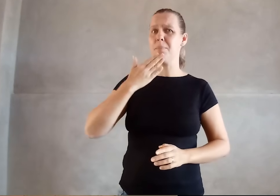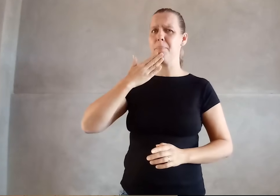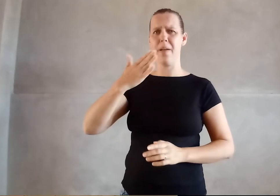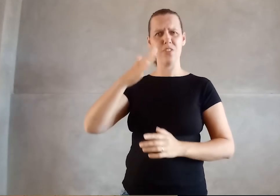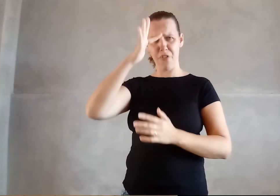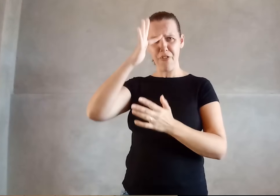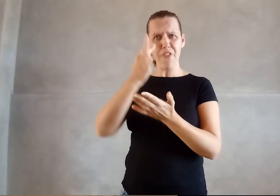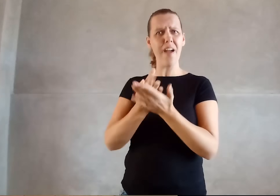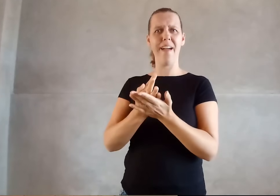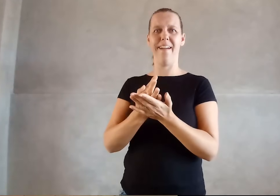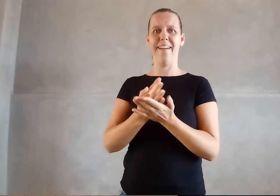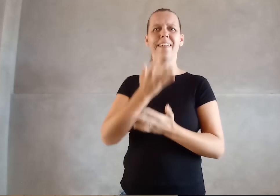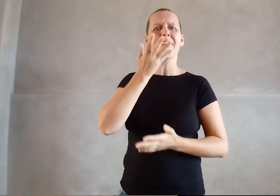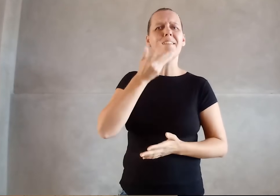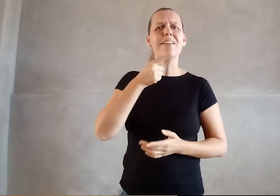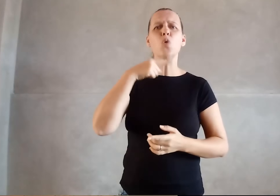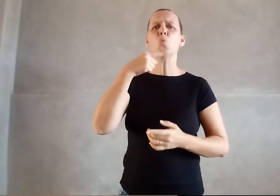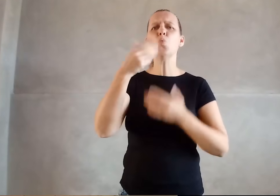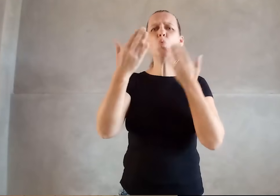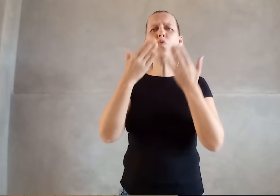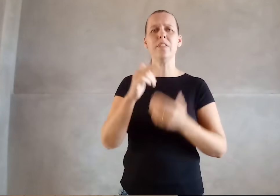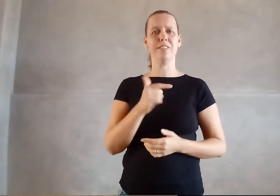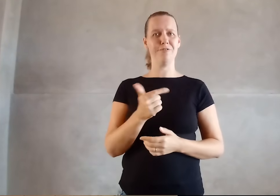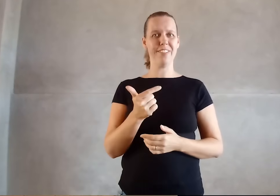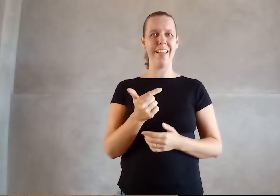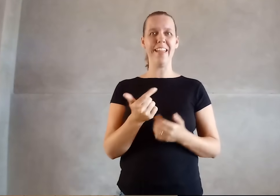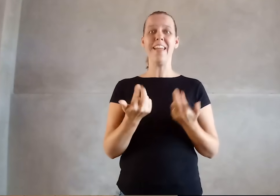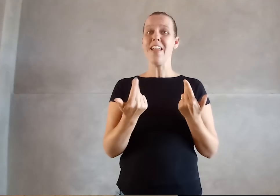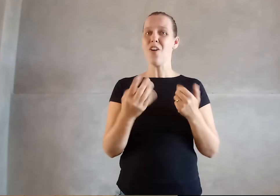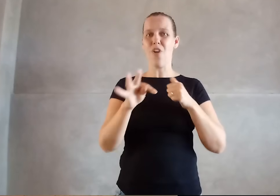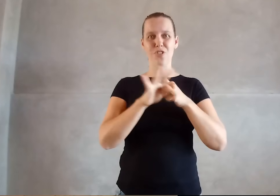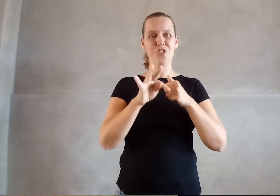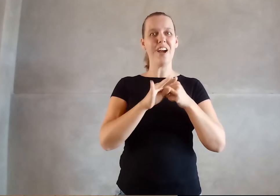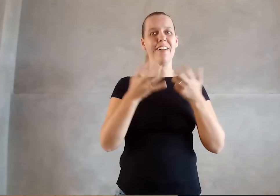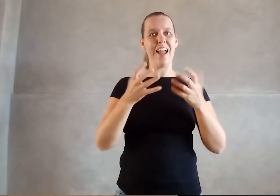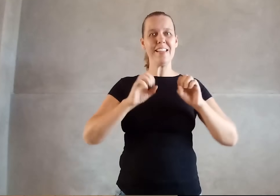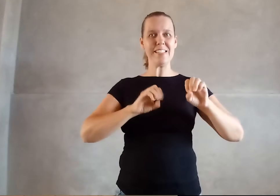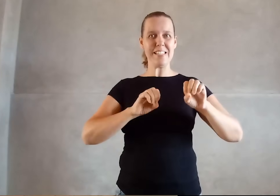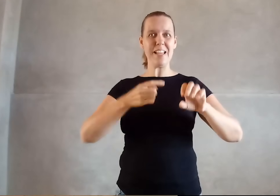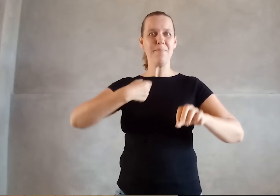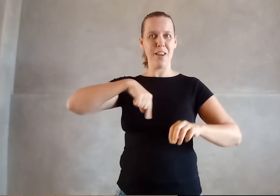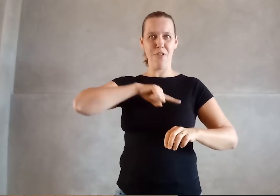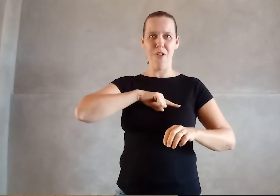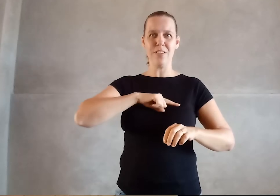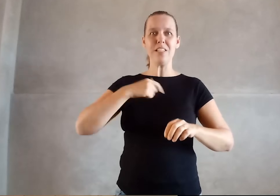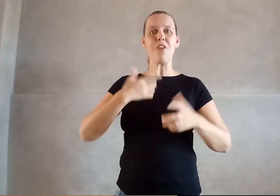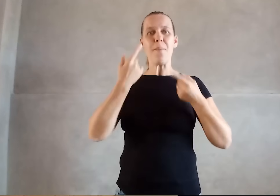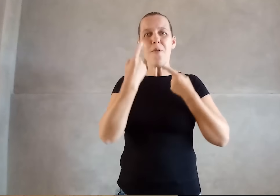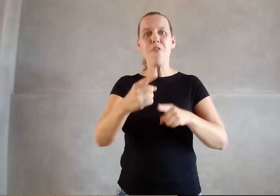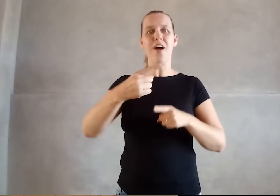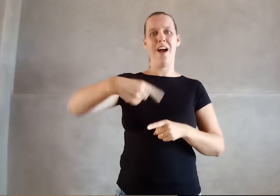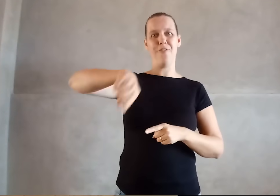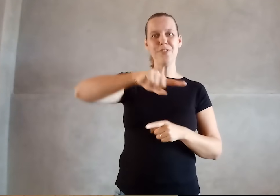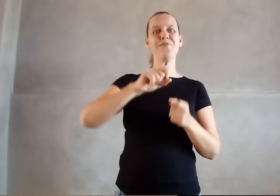está querendo nos ensinar. E é isso que eu quero encorajar você a fazer. Que no meio dessa provação, nesse período que estamos, você